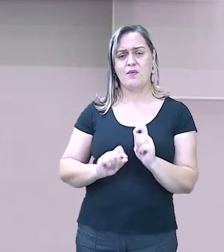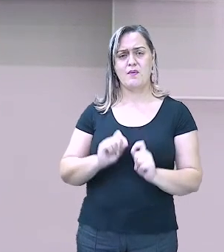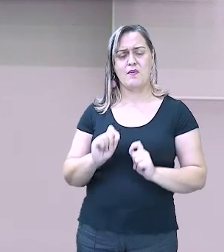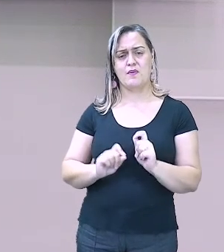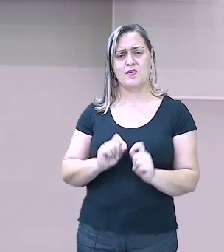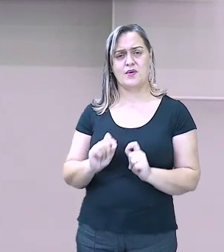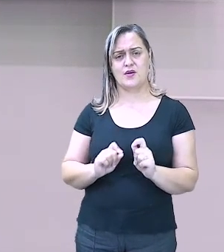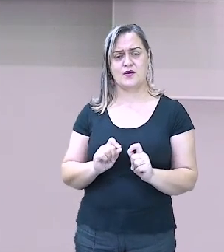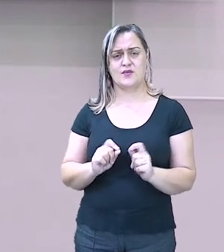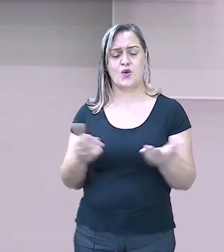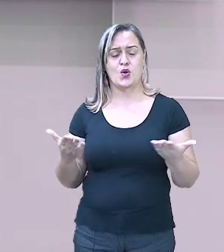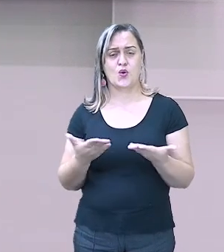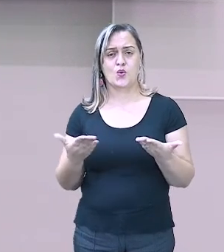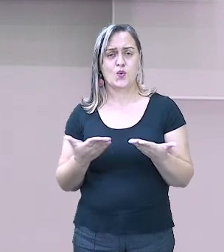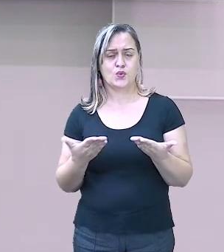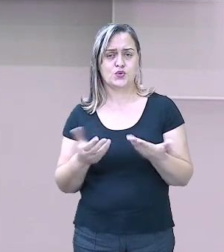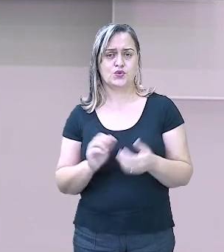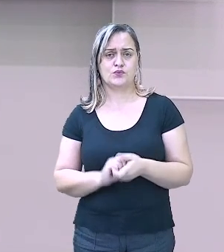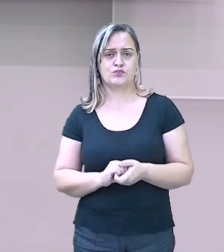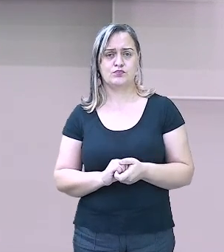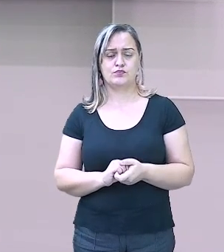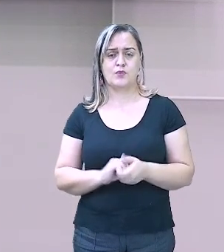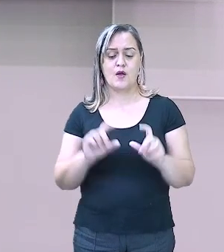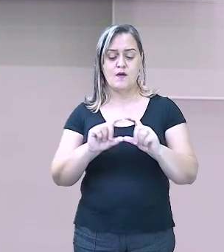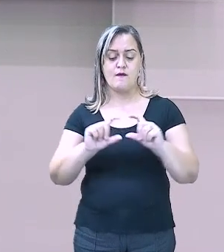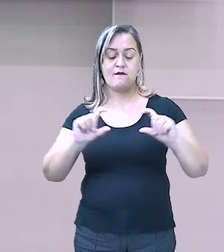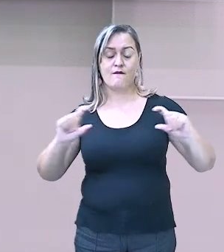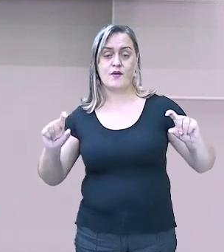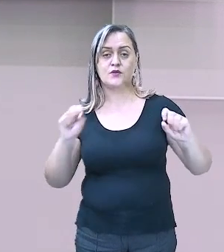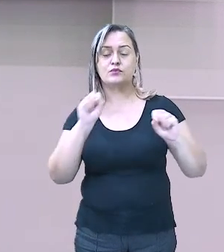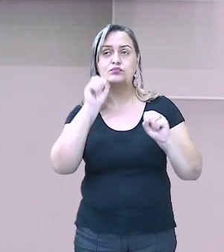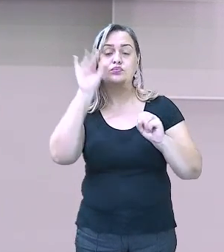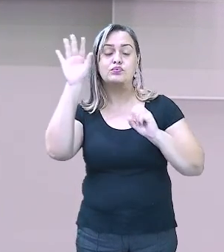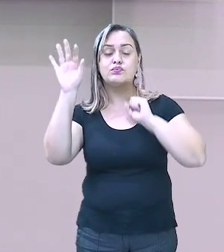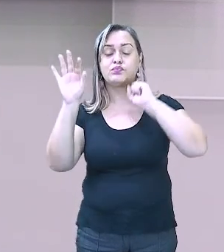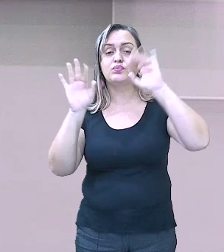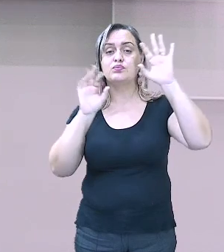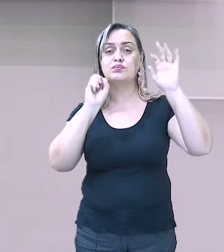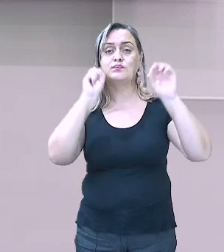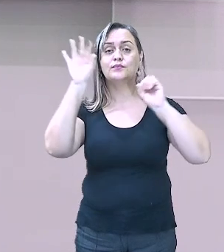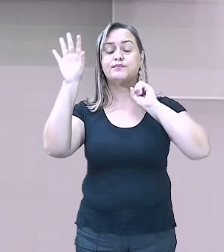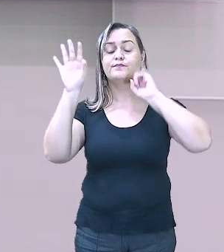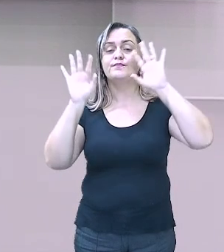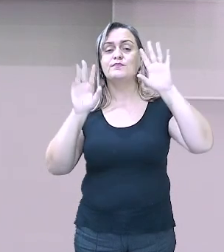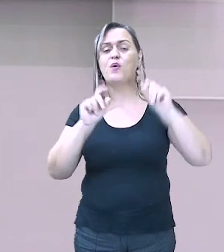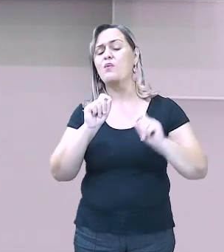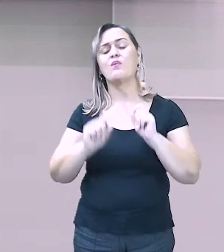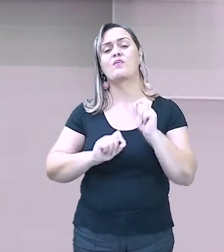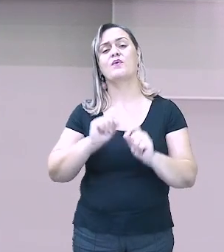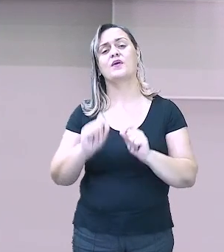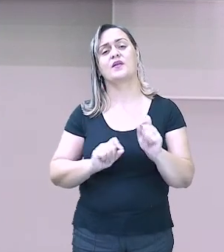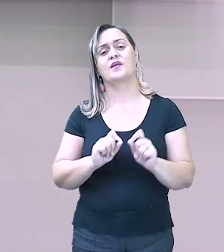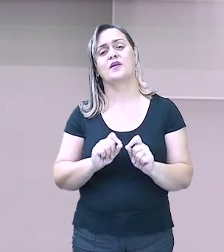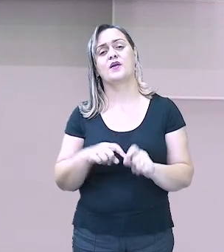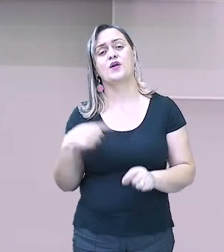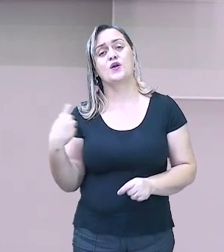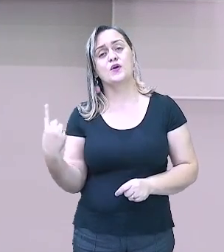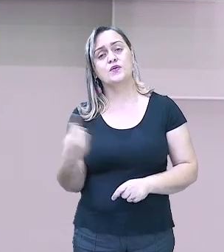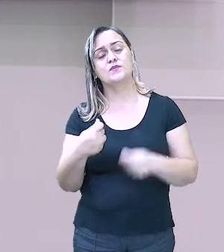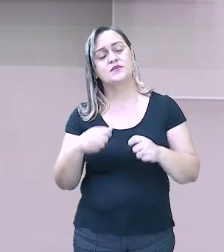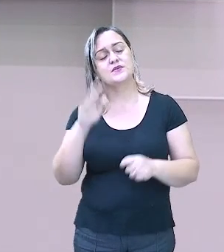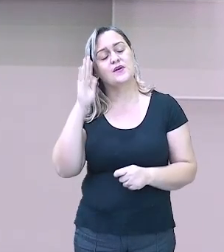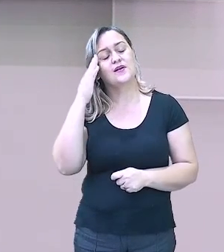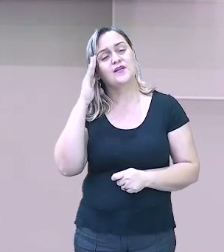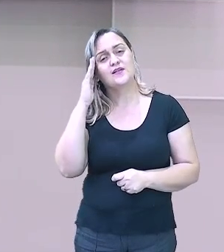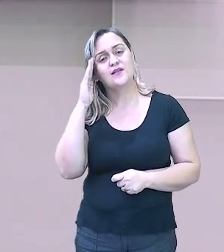esse conteúdo interjeição. Bem, nós temos que deixar claro que há uma